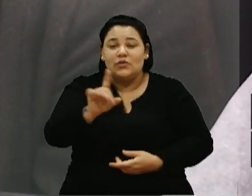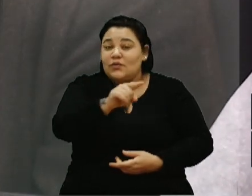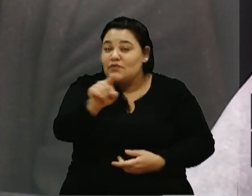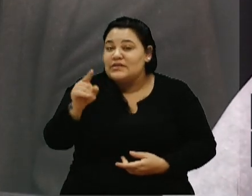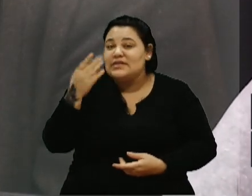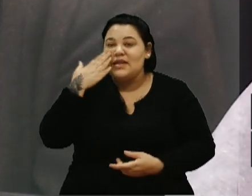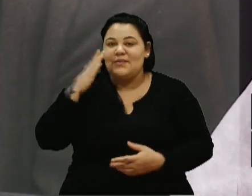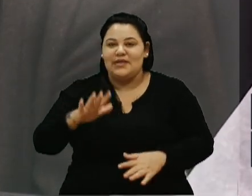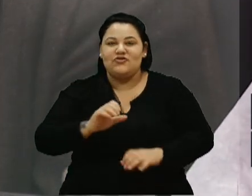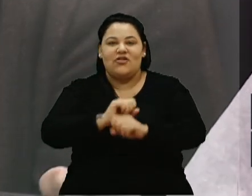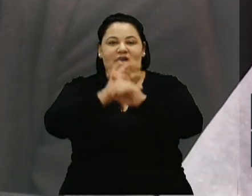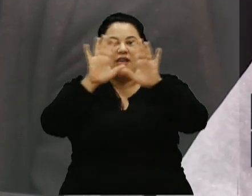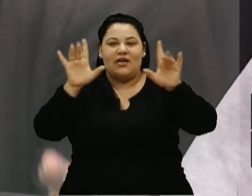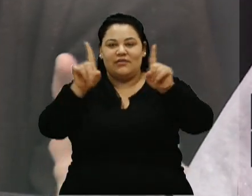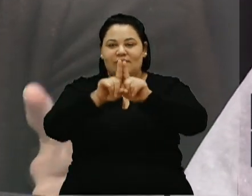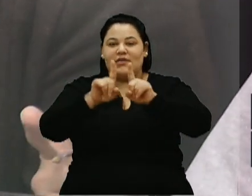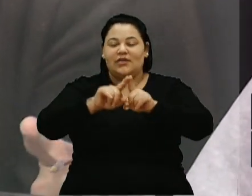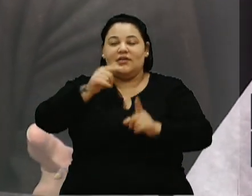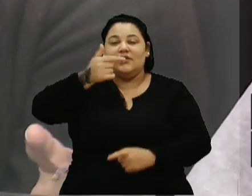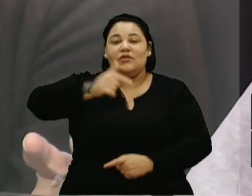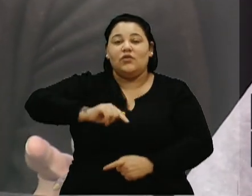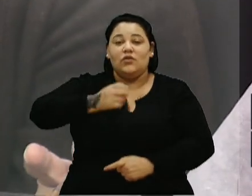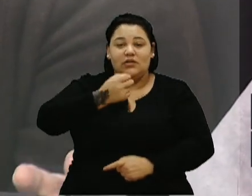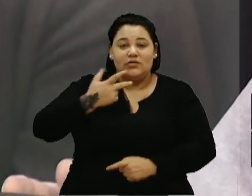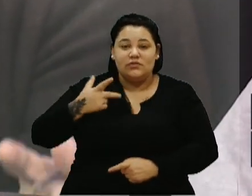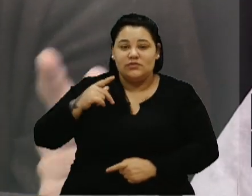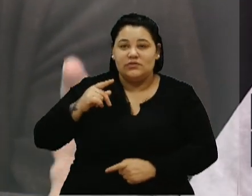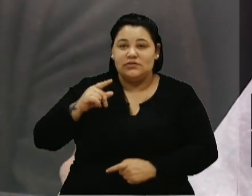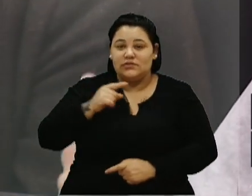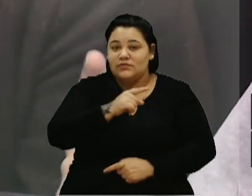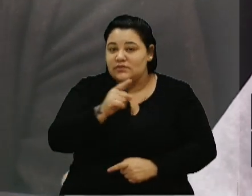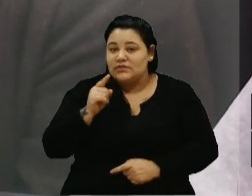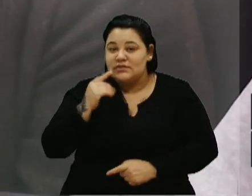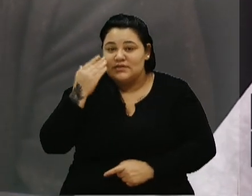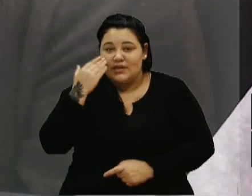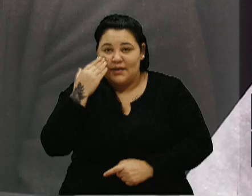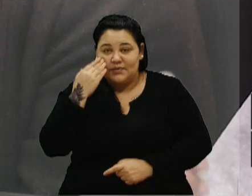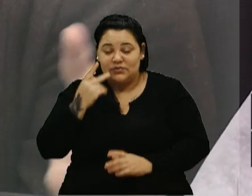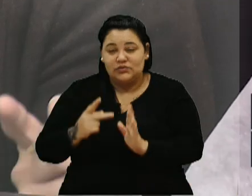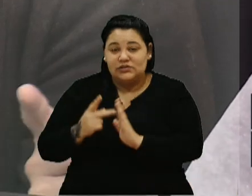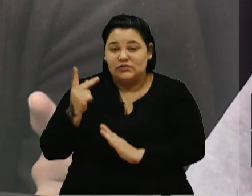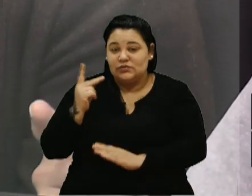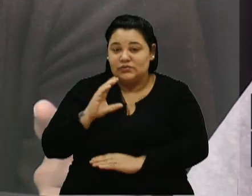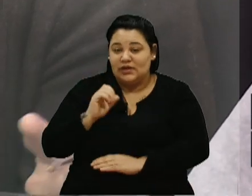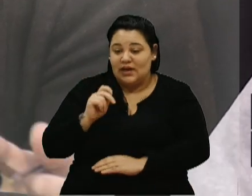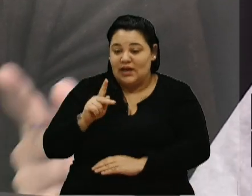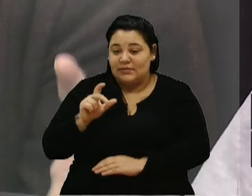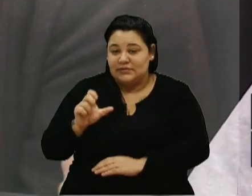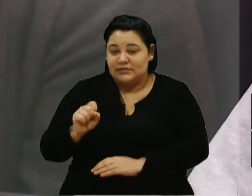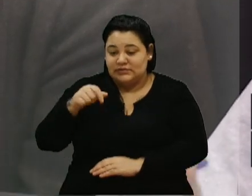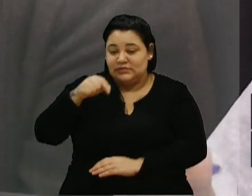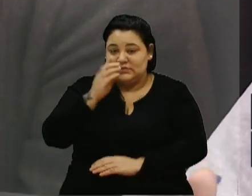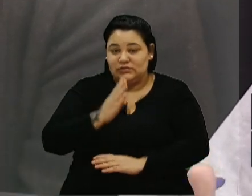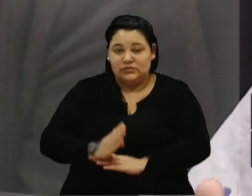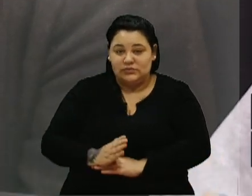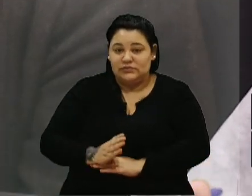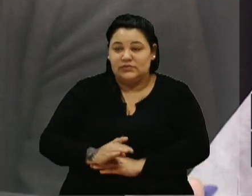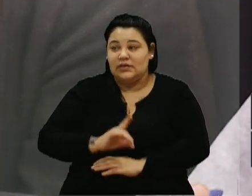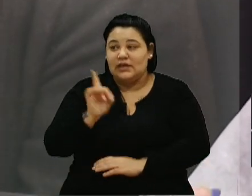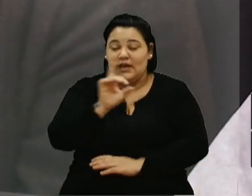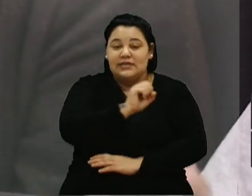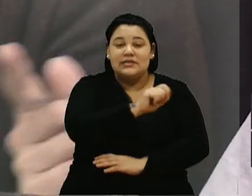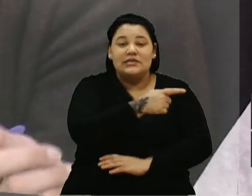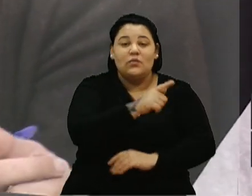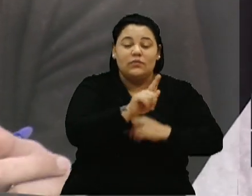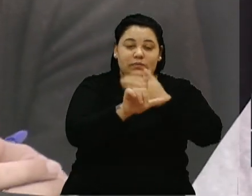deixar claro isso. E outra coisa que pouca gente sabe, o segundo CAPS no Brasil foi lá em São Lourenço do